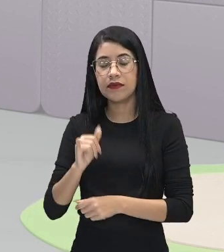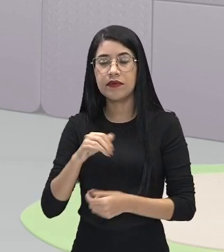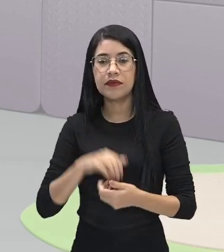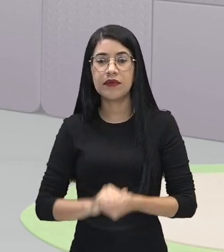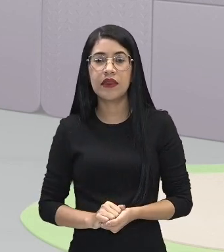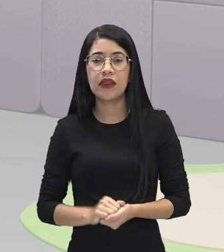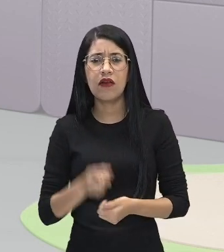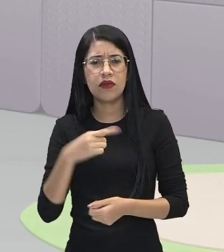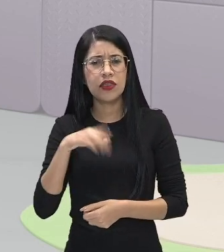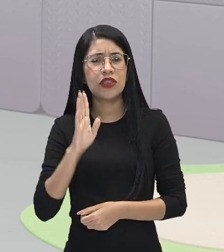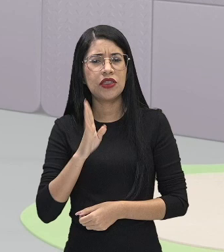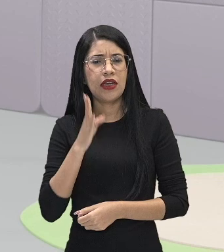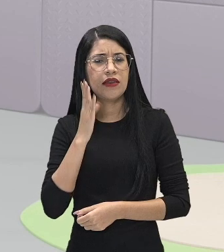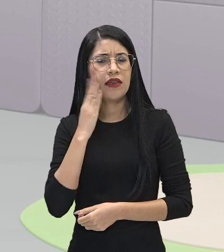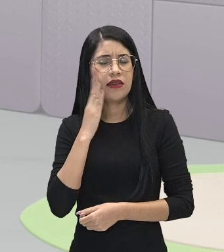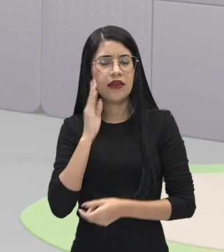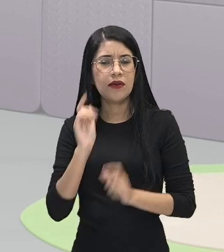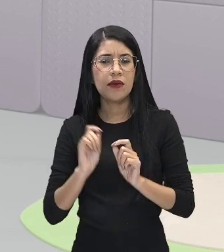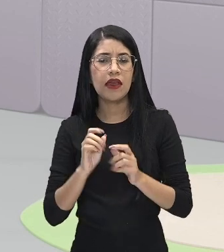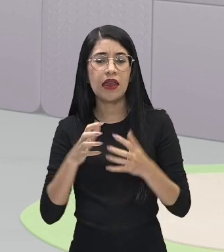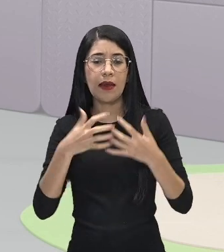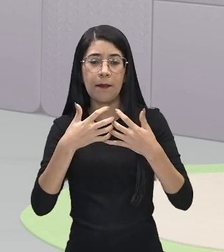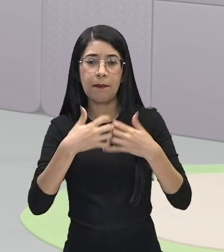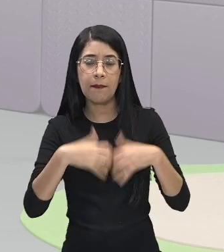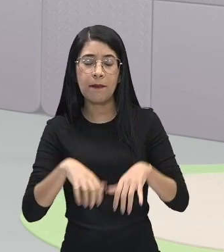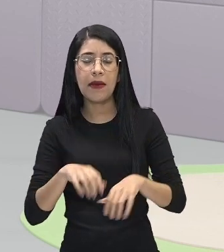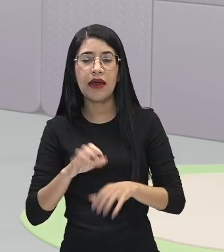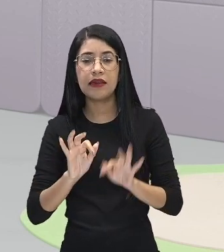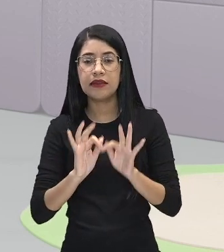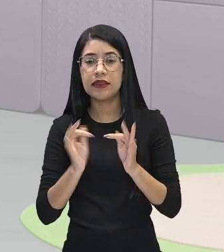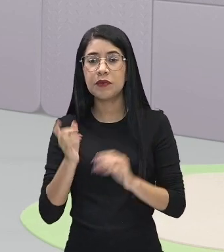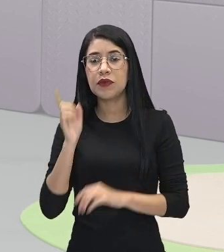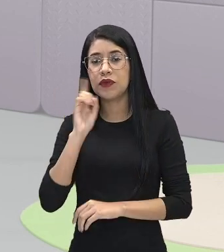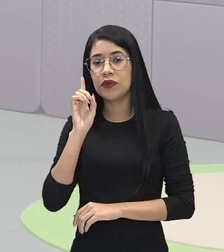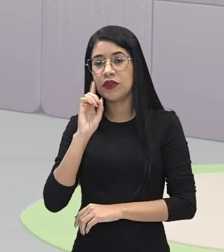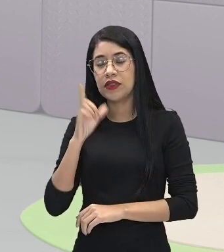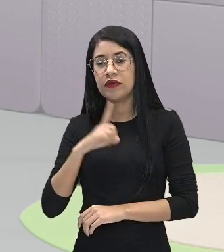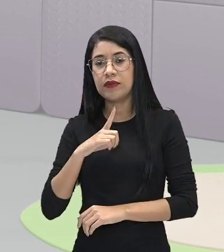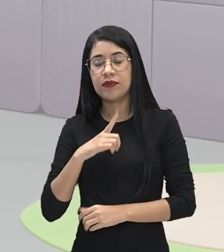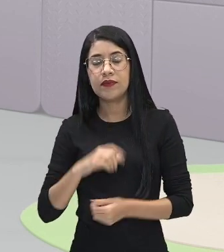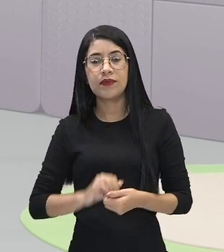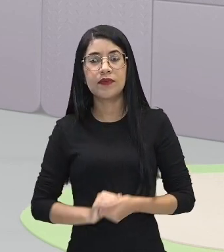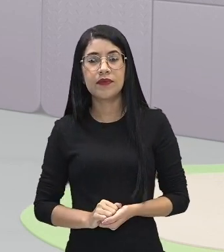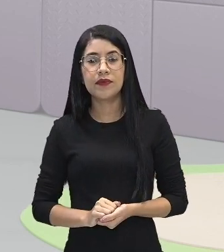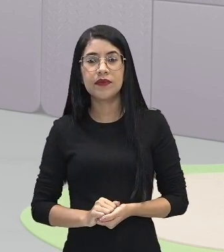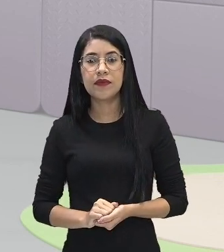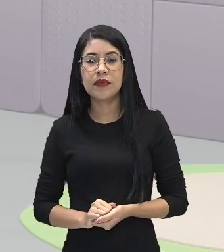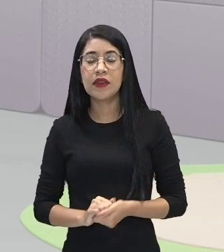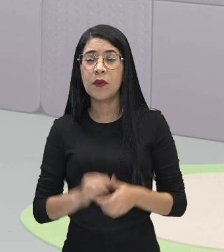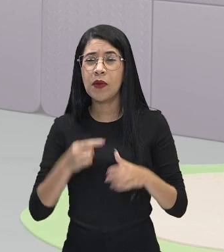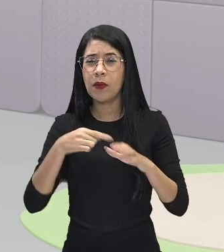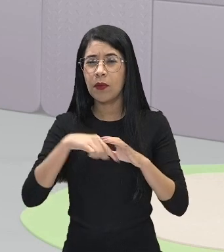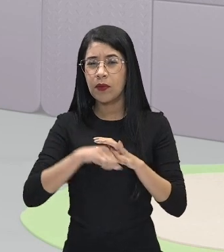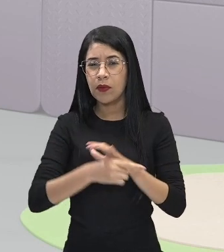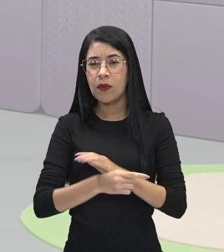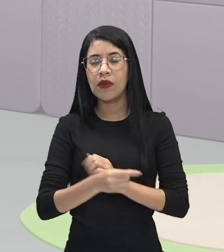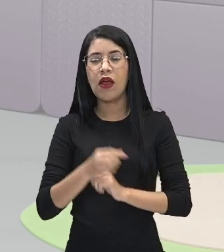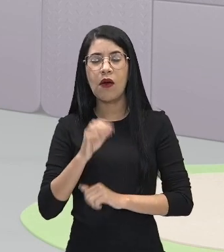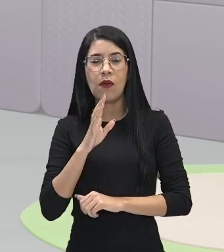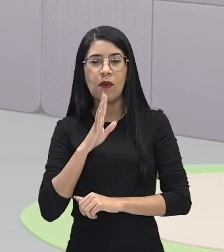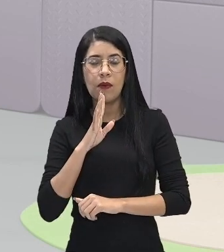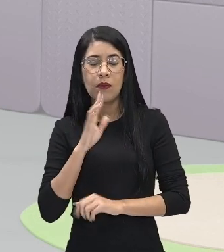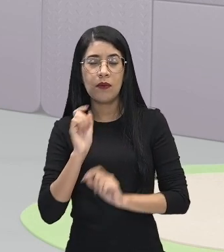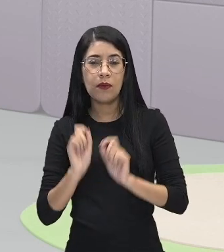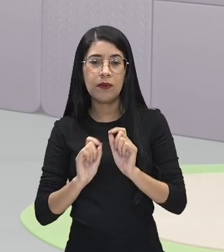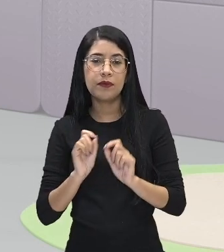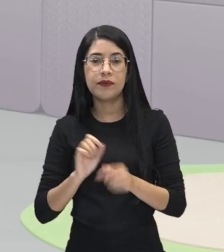de máquinas simples que estão presentes no nosso dia a dia. E para a gente aprofundar um pouquinho mais o conhecimento, a